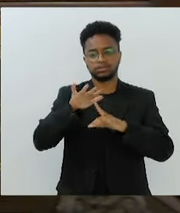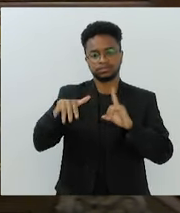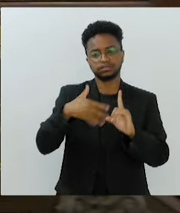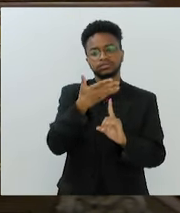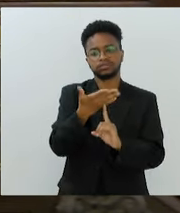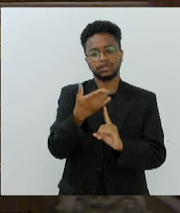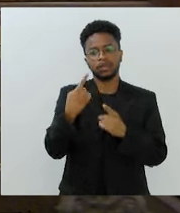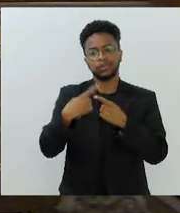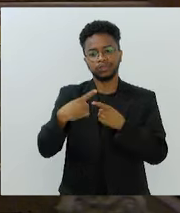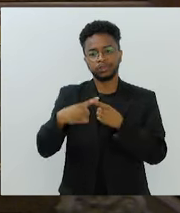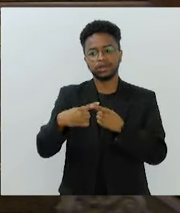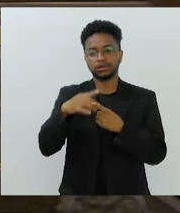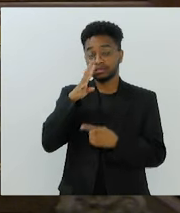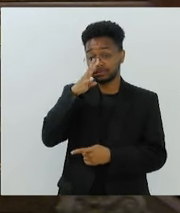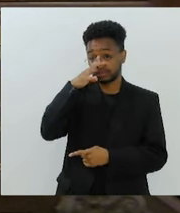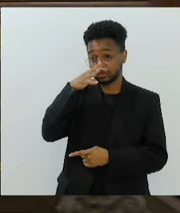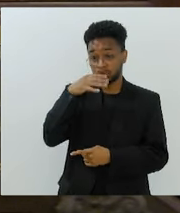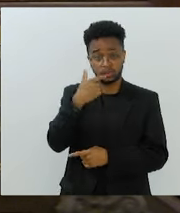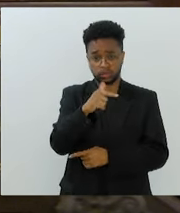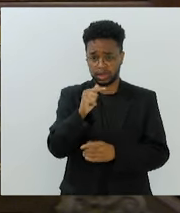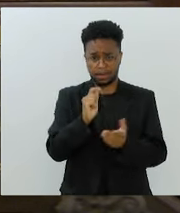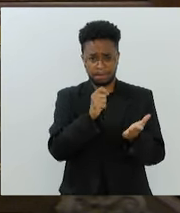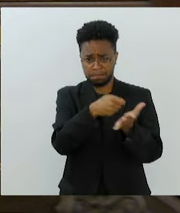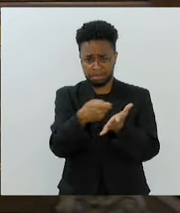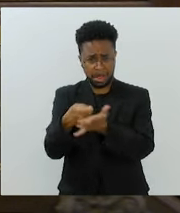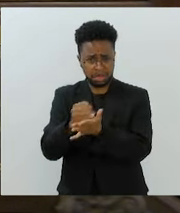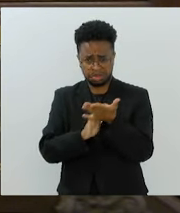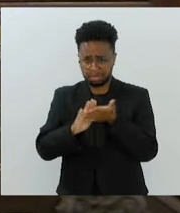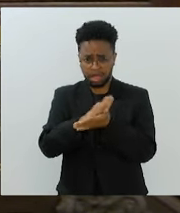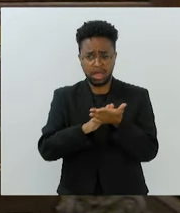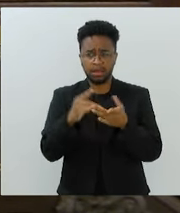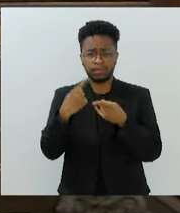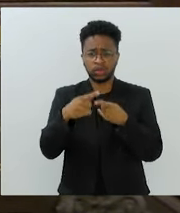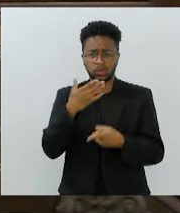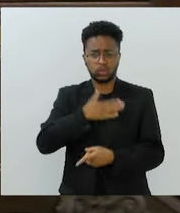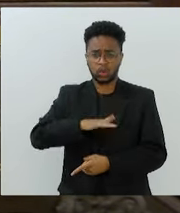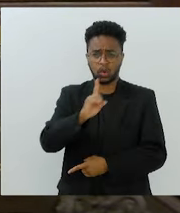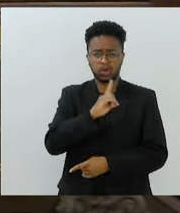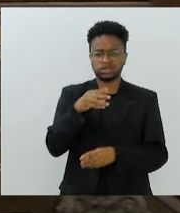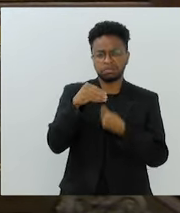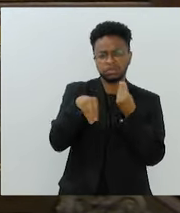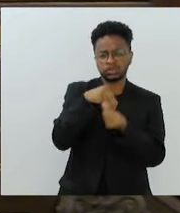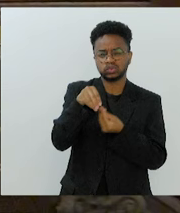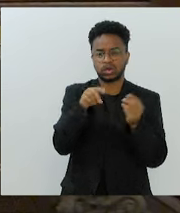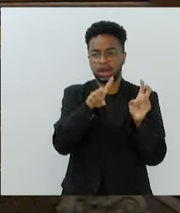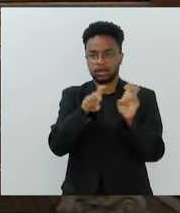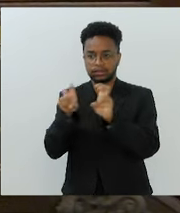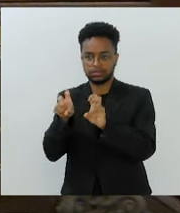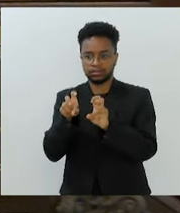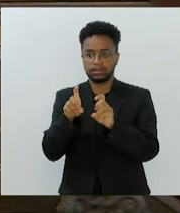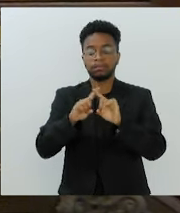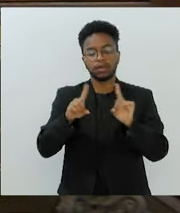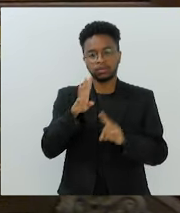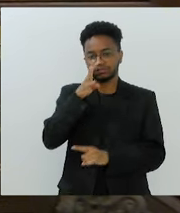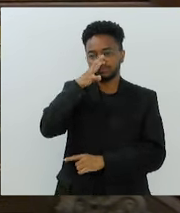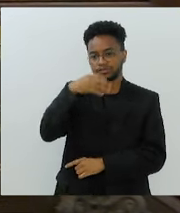muito custo, sem grandes patrocinadores que não gostam de se misturar com isso que está aí, sobrevive e